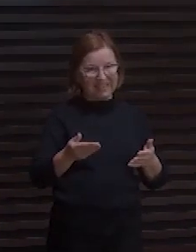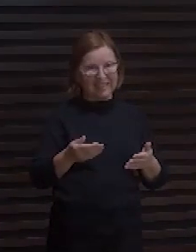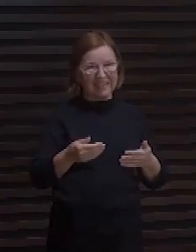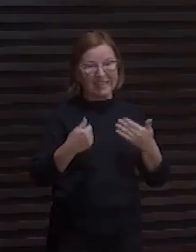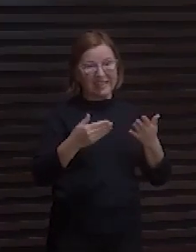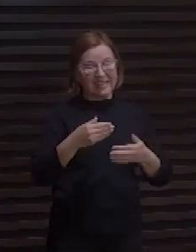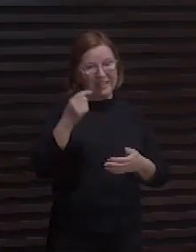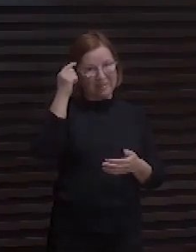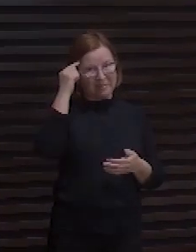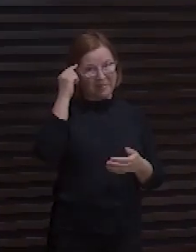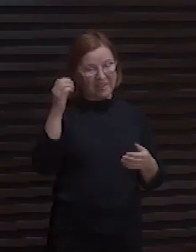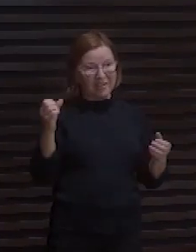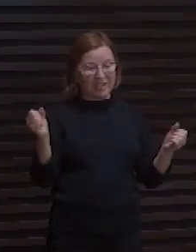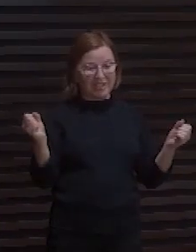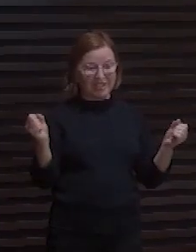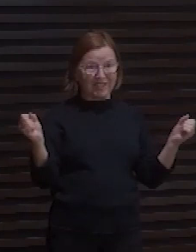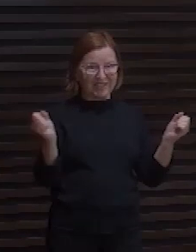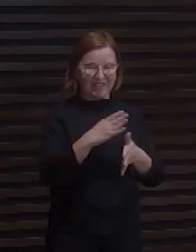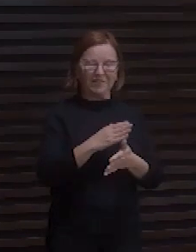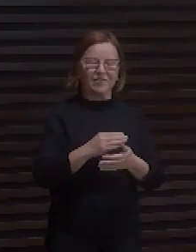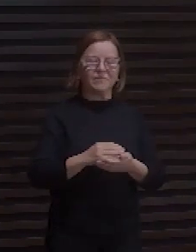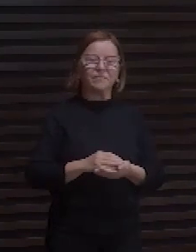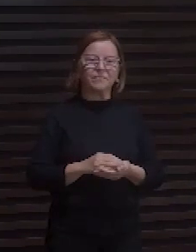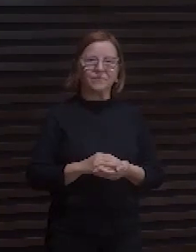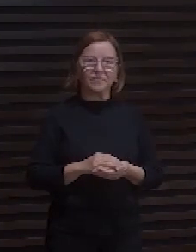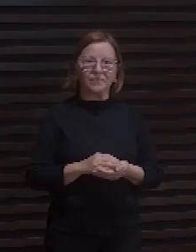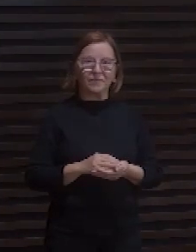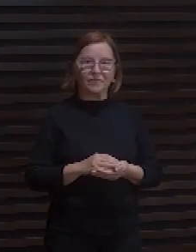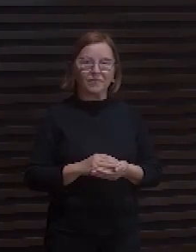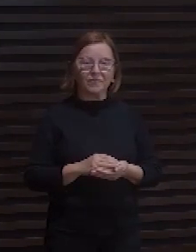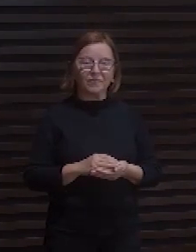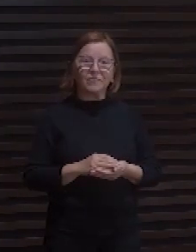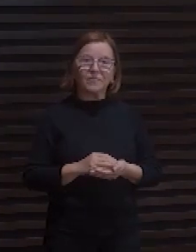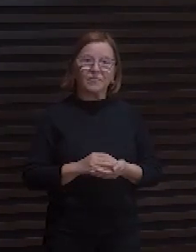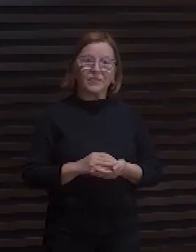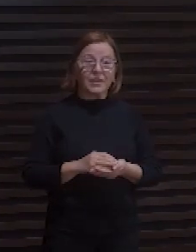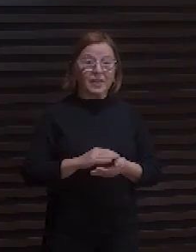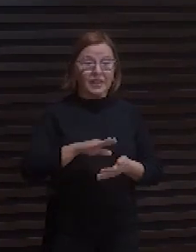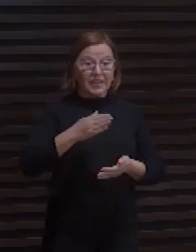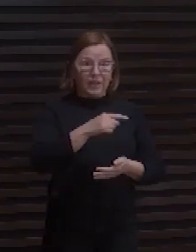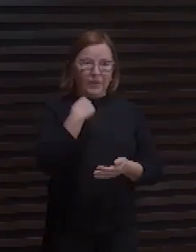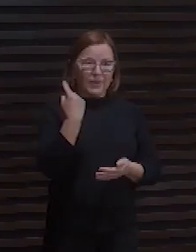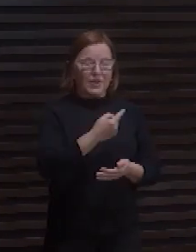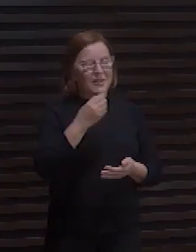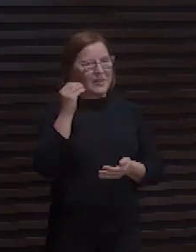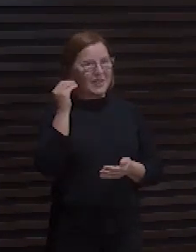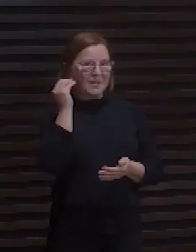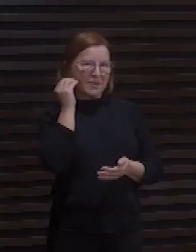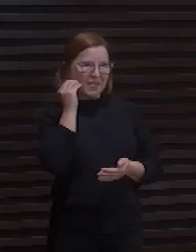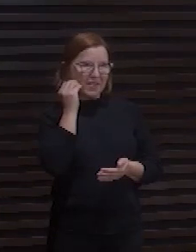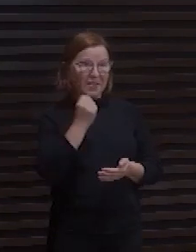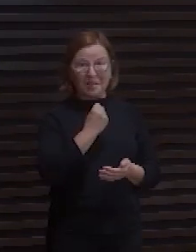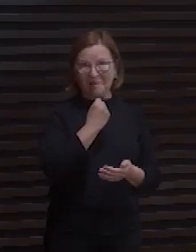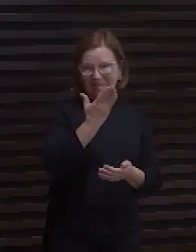qual o resultado deste culto racional por meio deste processo? Nós vamos experimentar qual é a